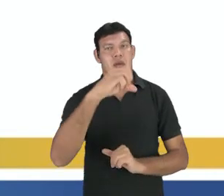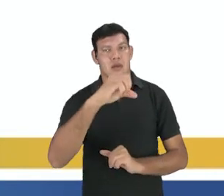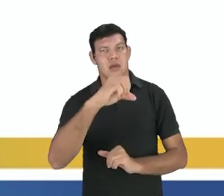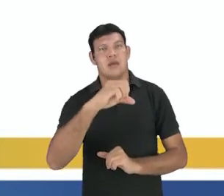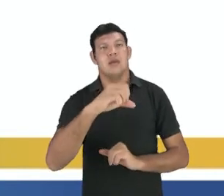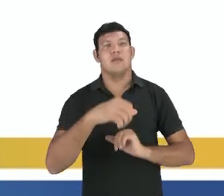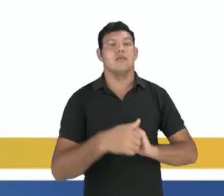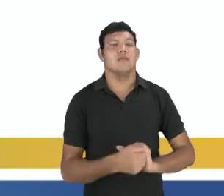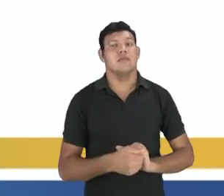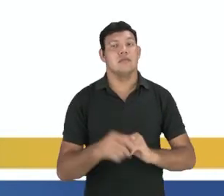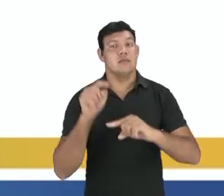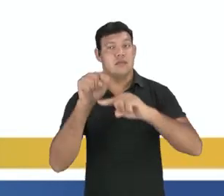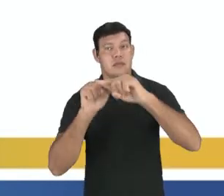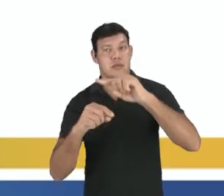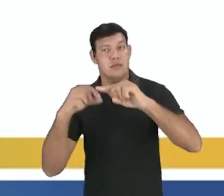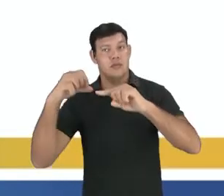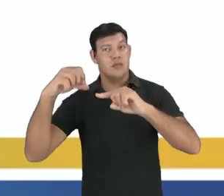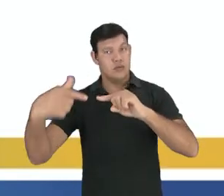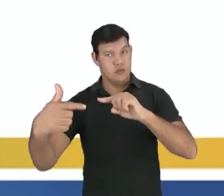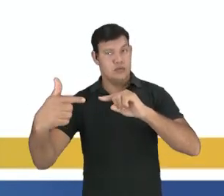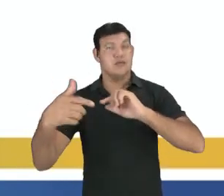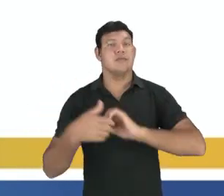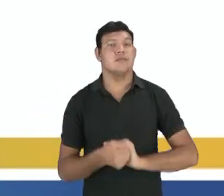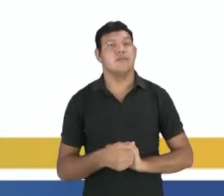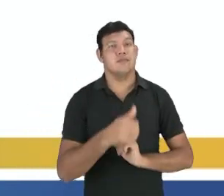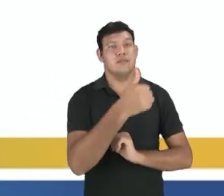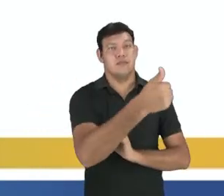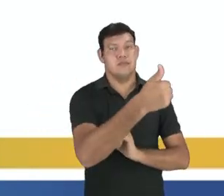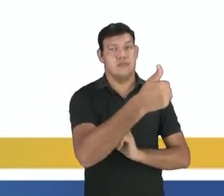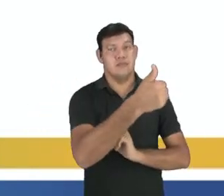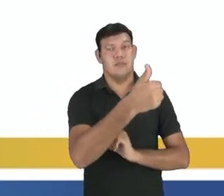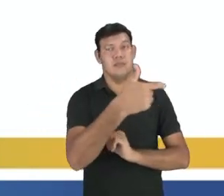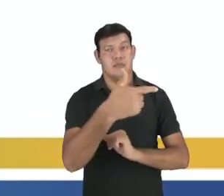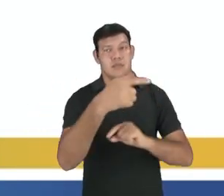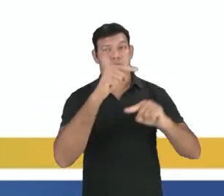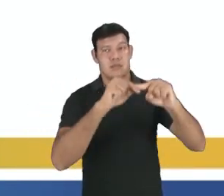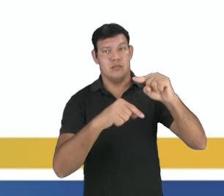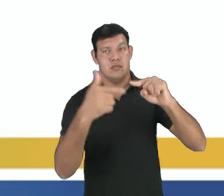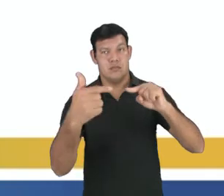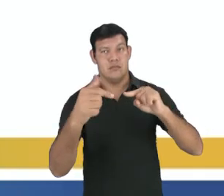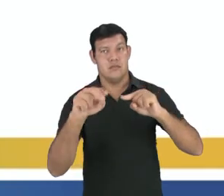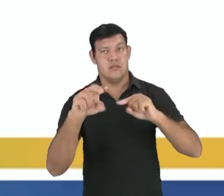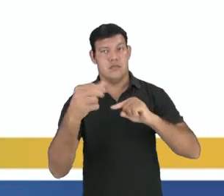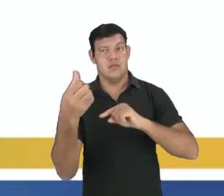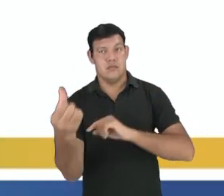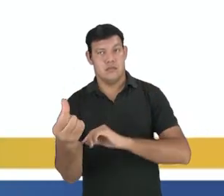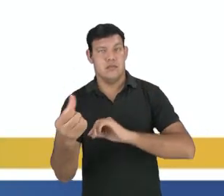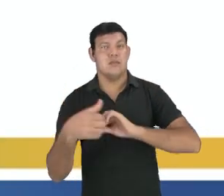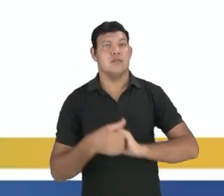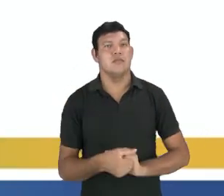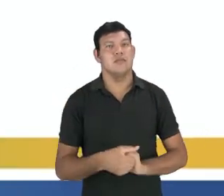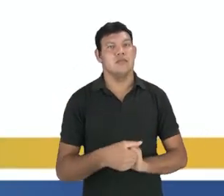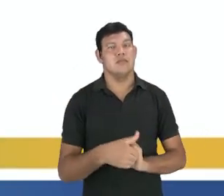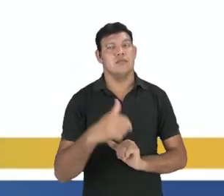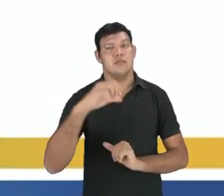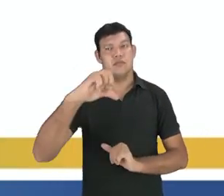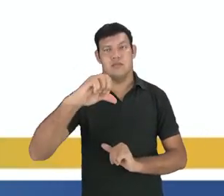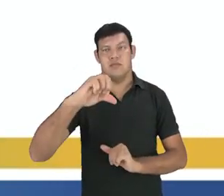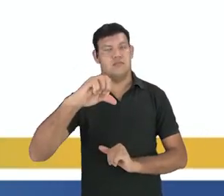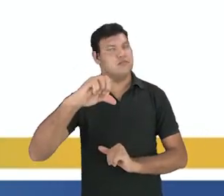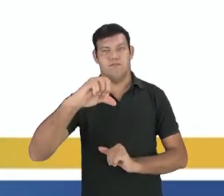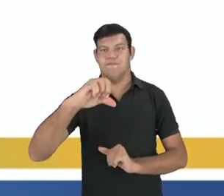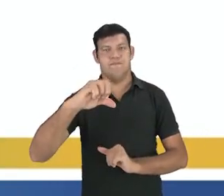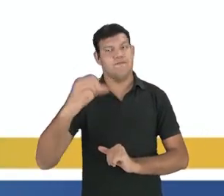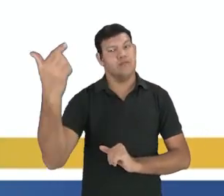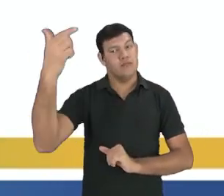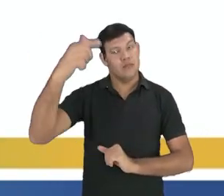mas como o 12 é par, eu vou poder continuar dividindo para 2. 12 dividido para 2, 6. 9 não divide